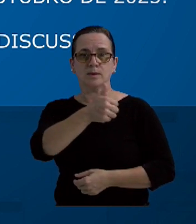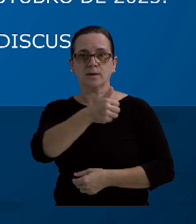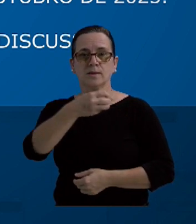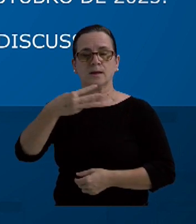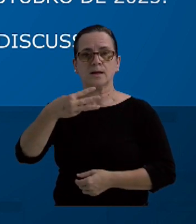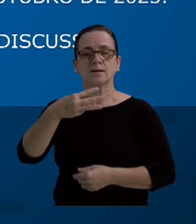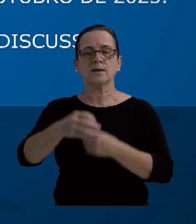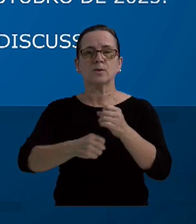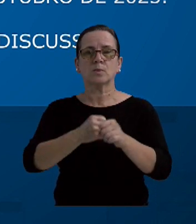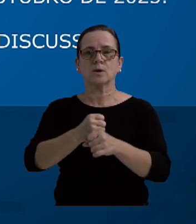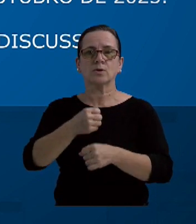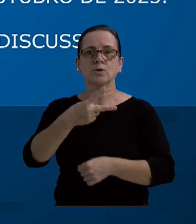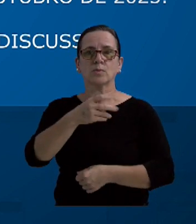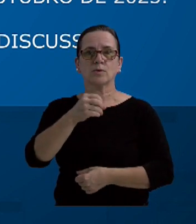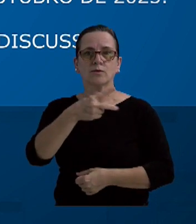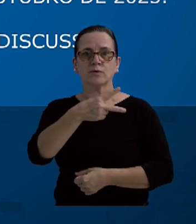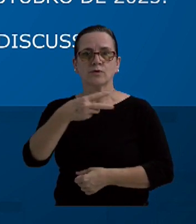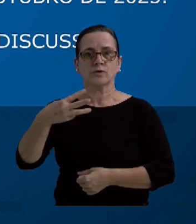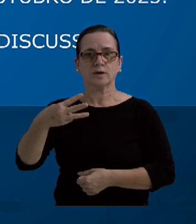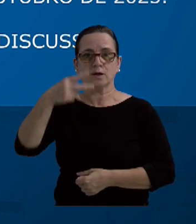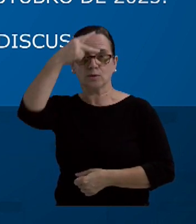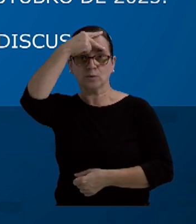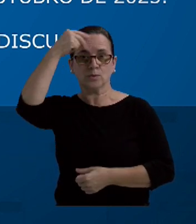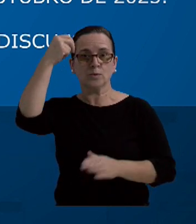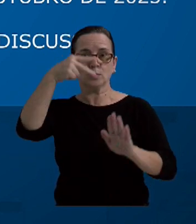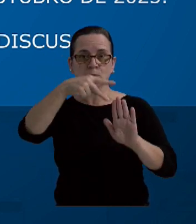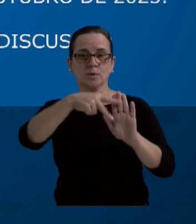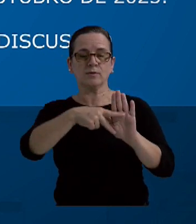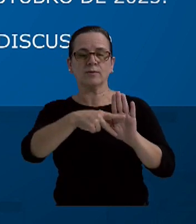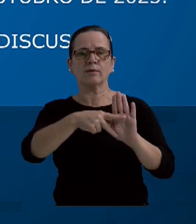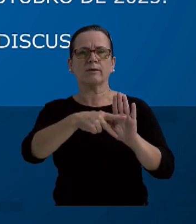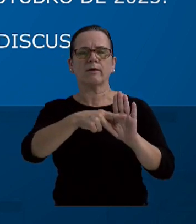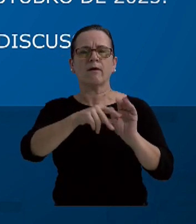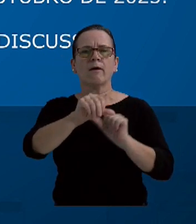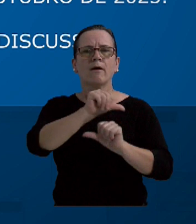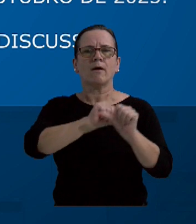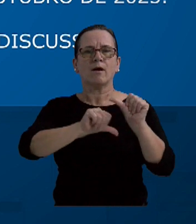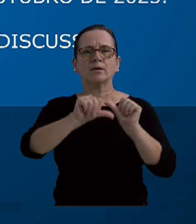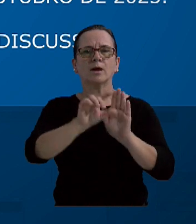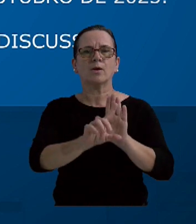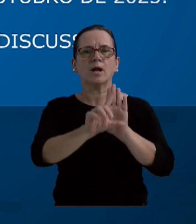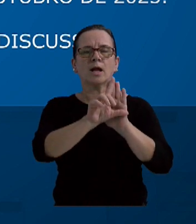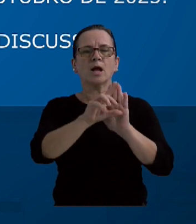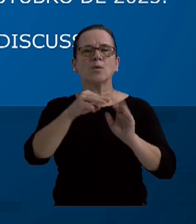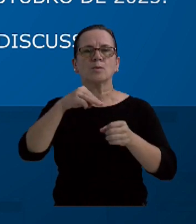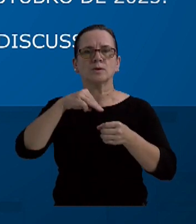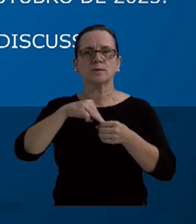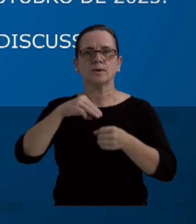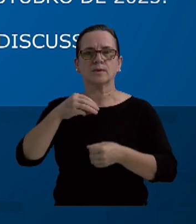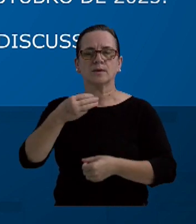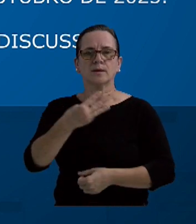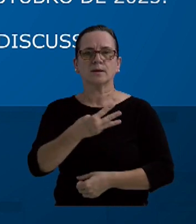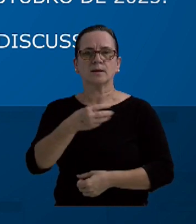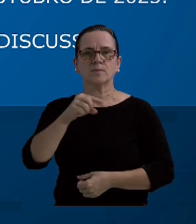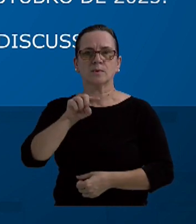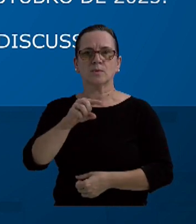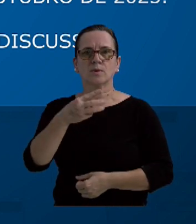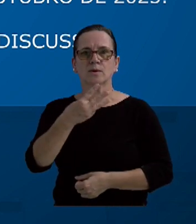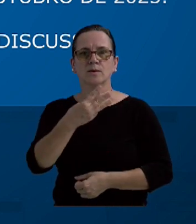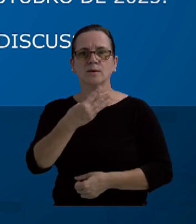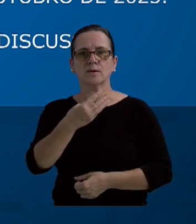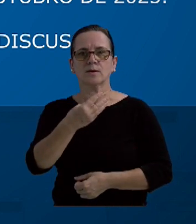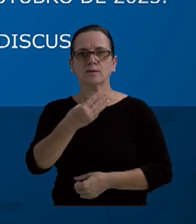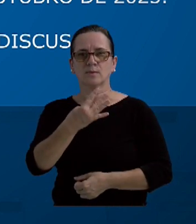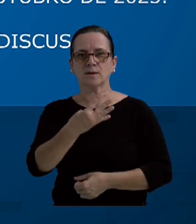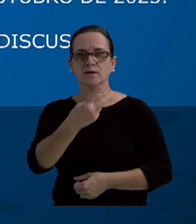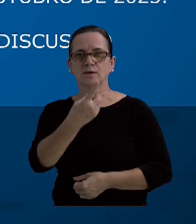113/2022 de autoria do Senhor Prefeito Municipal que altera a lei municipal número 3416 de